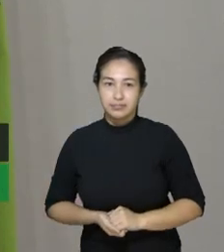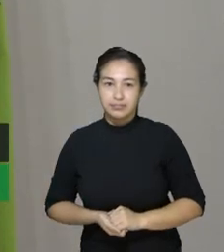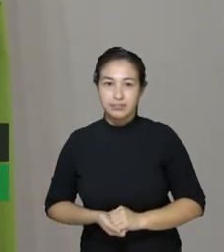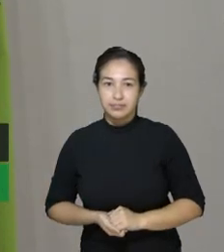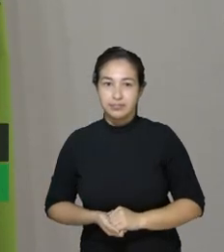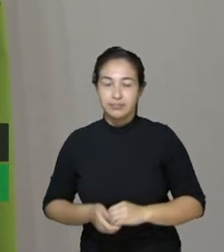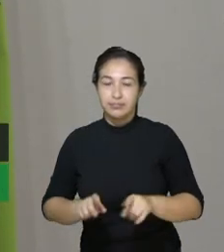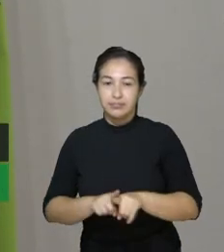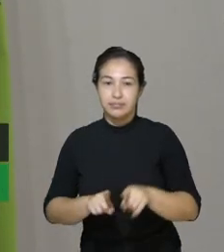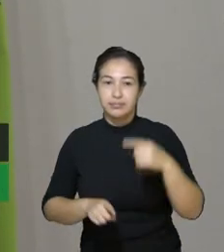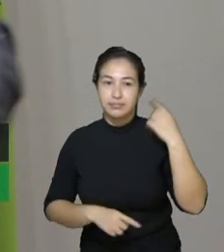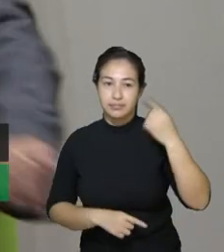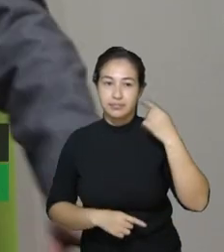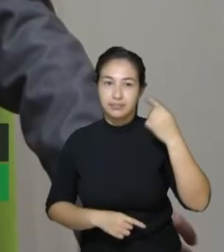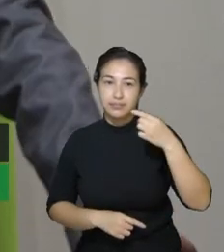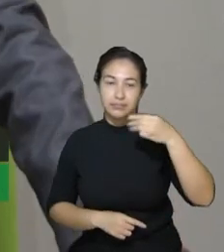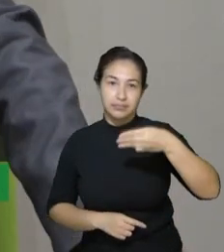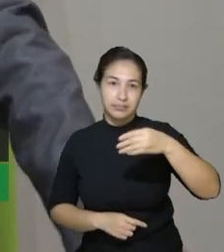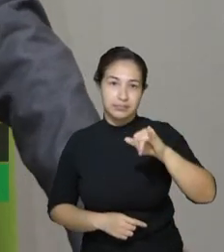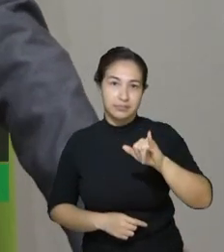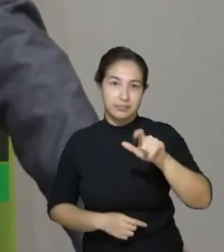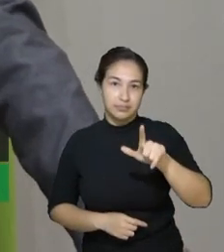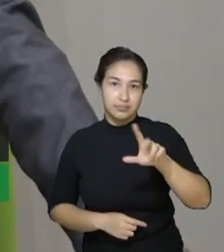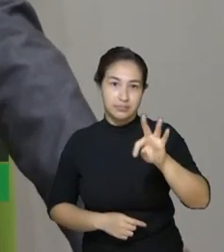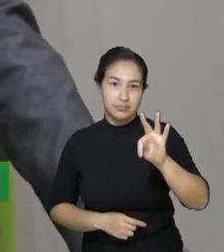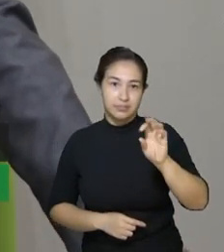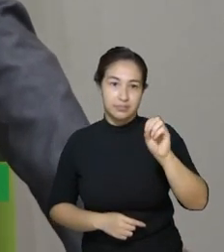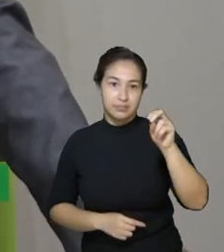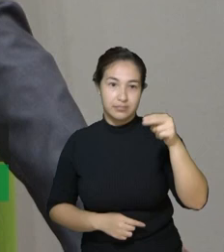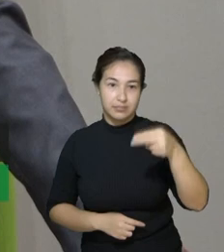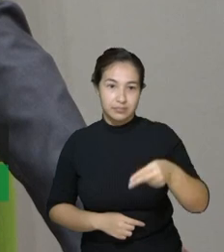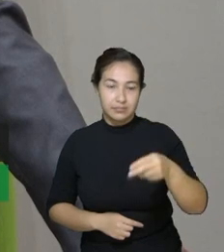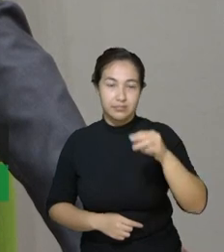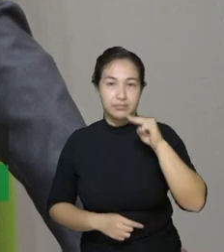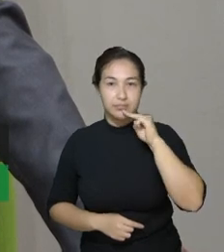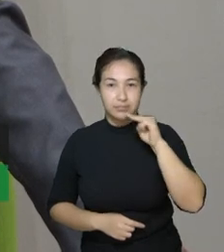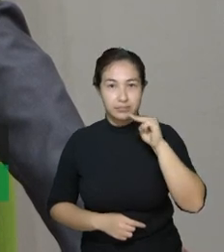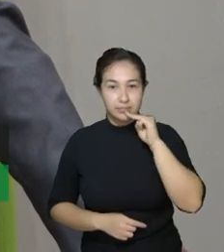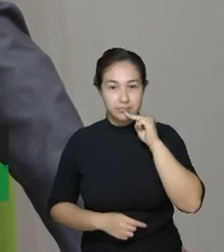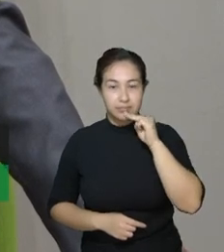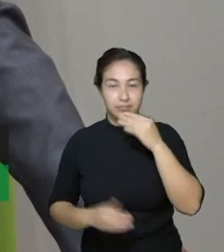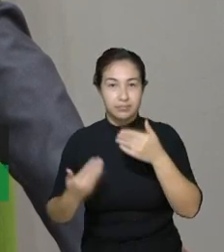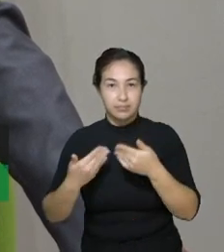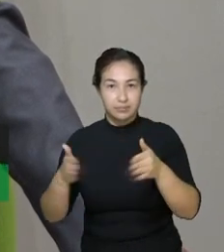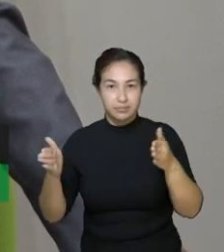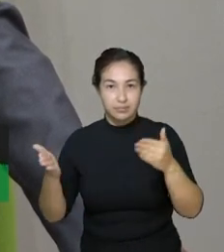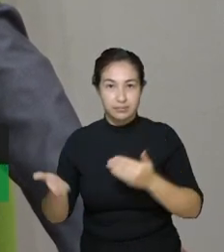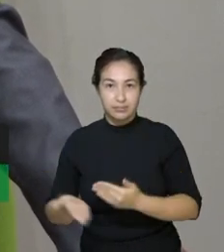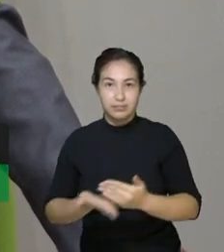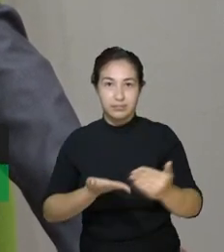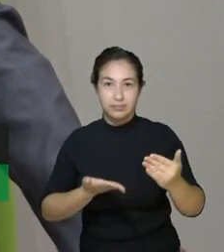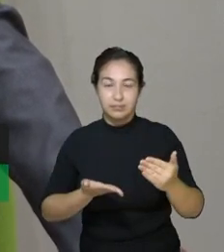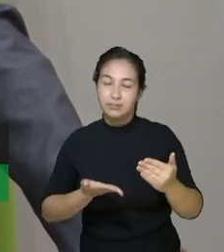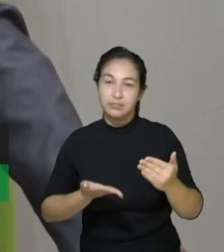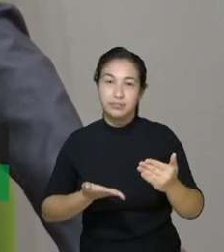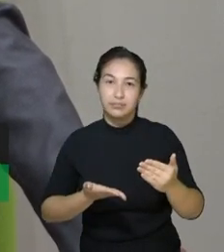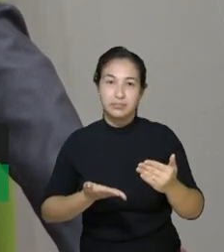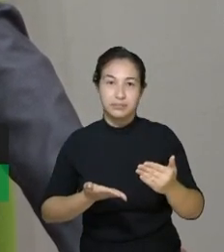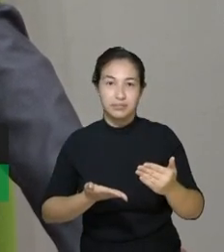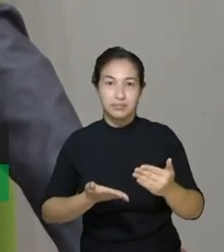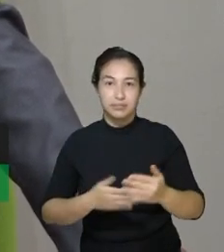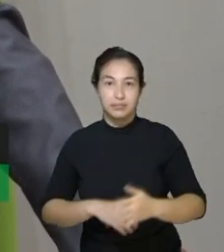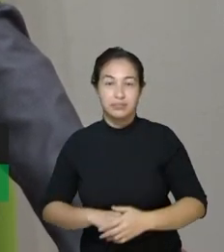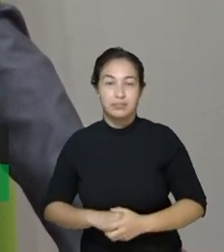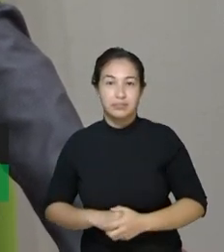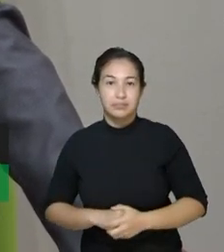deputado Milton Obos, deputada Marlene, que abriu os caminhos para